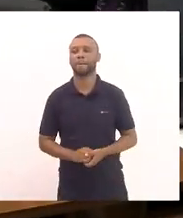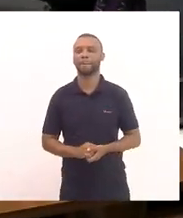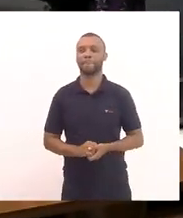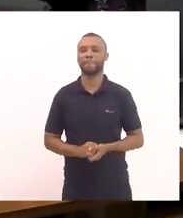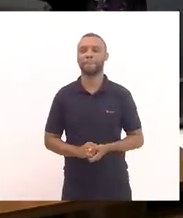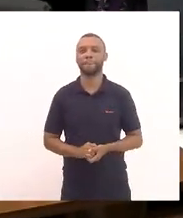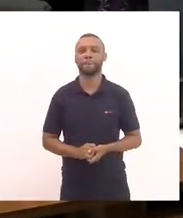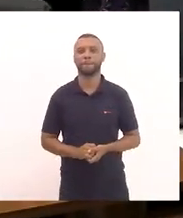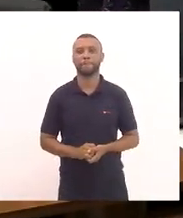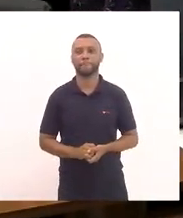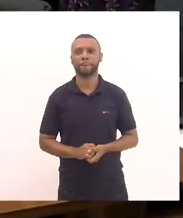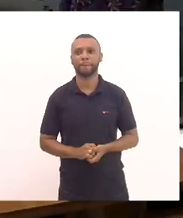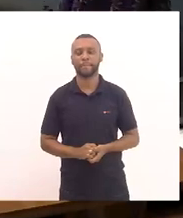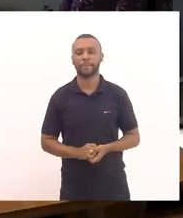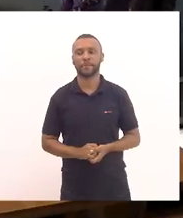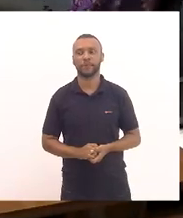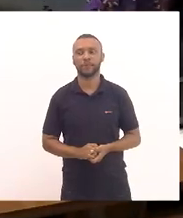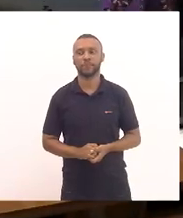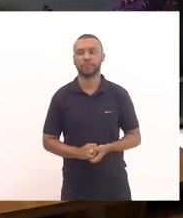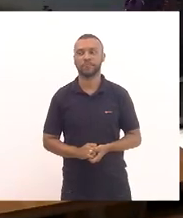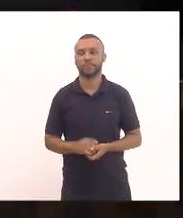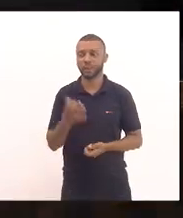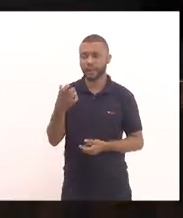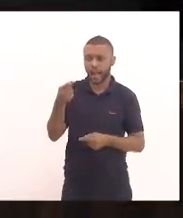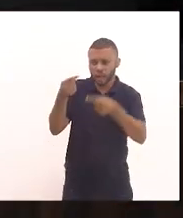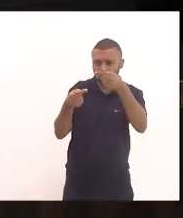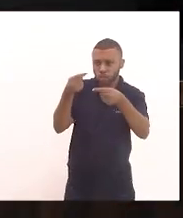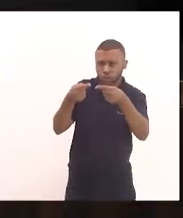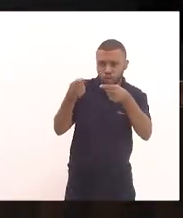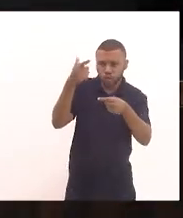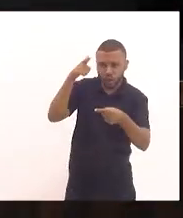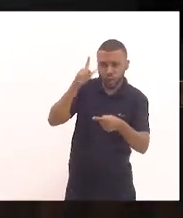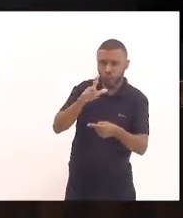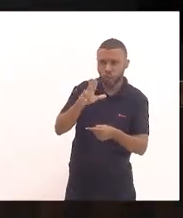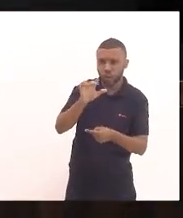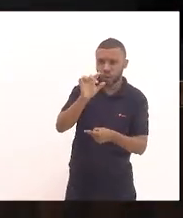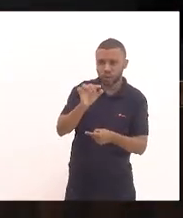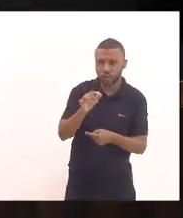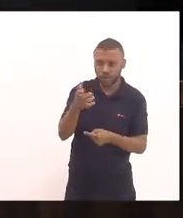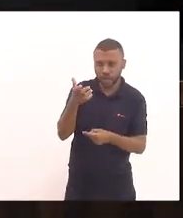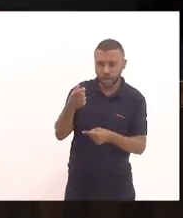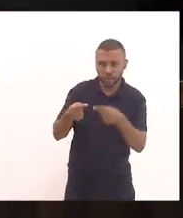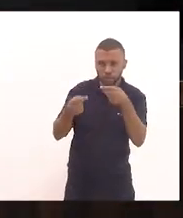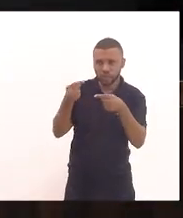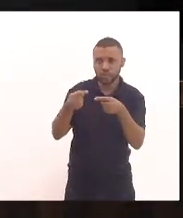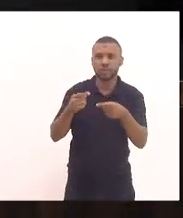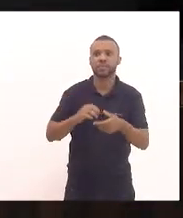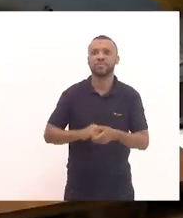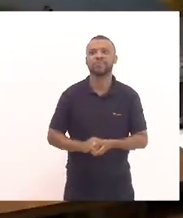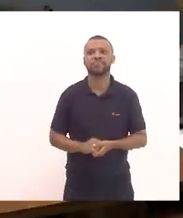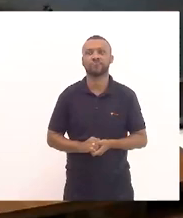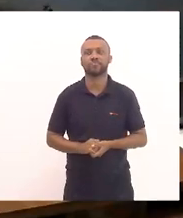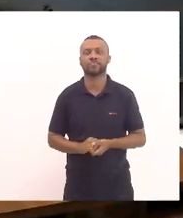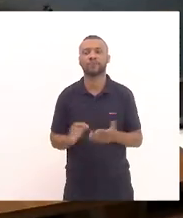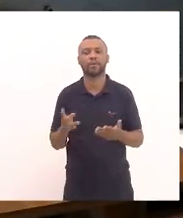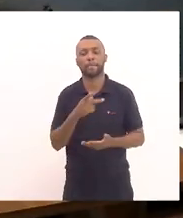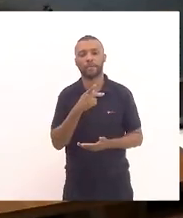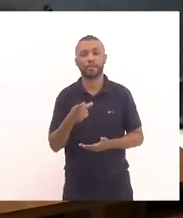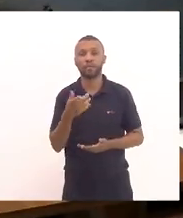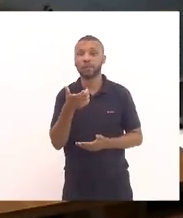Assim, o termo independente, ele tem uma... Quer discutir, Luiz? Uma questão do direito administrativo. Presidente, eu